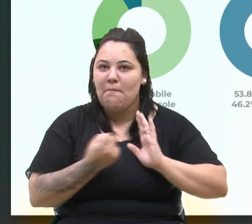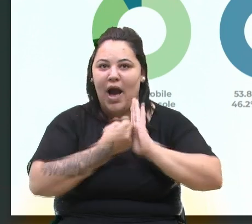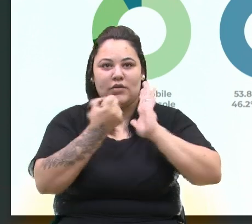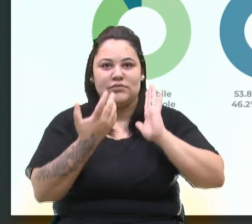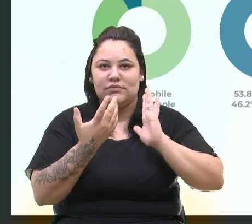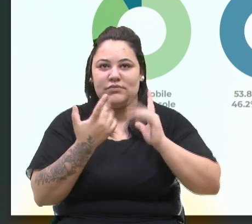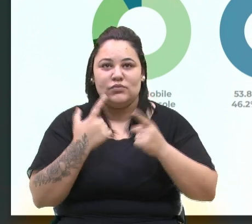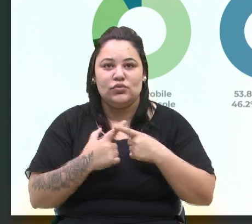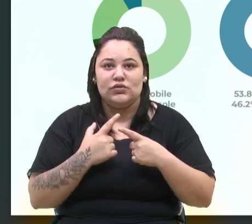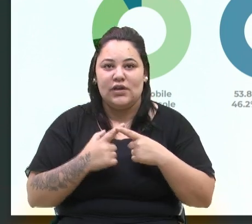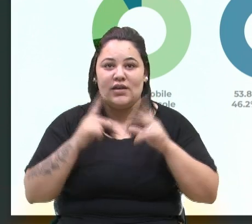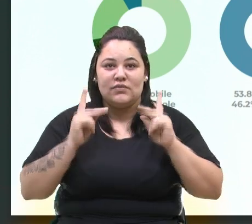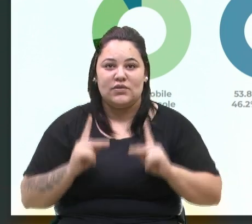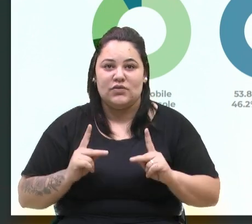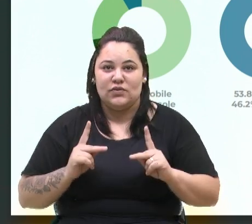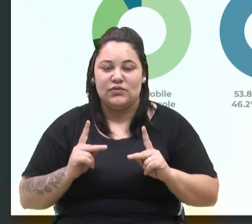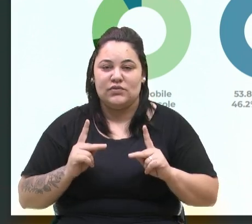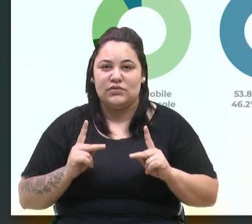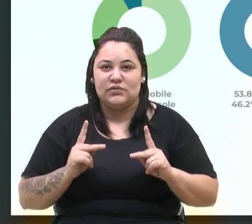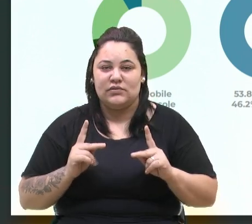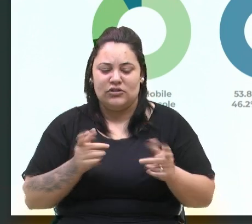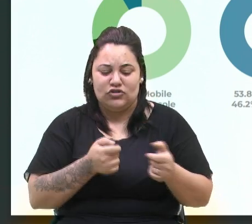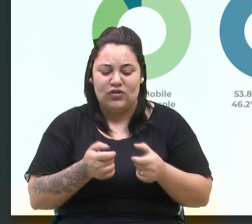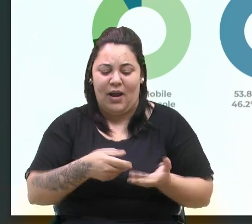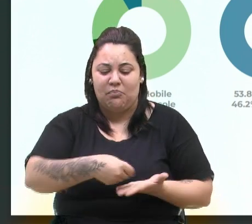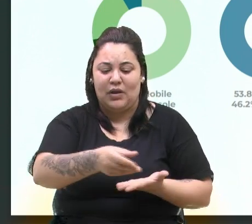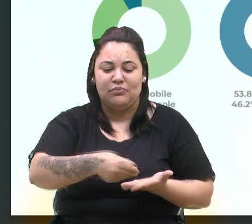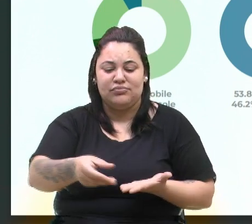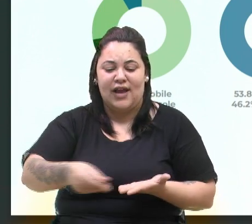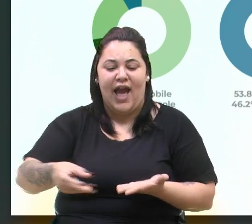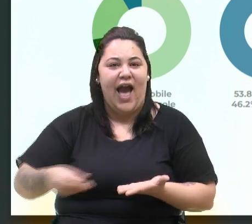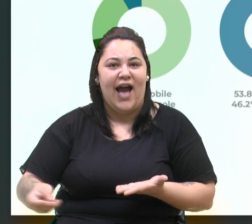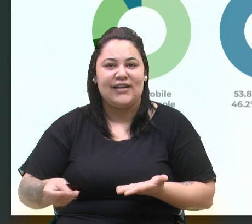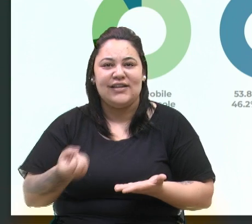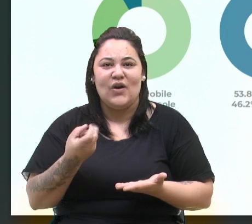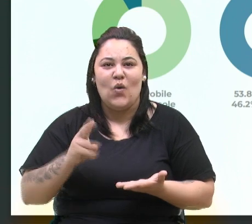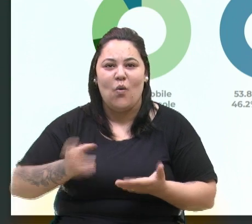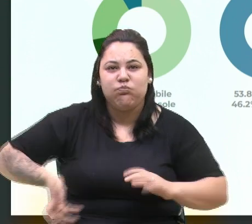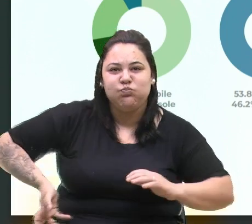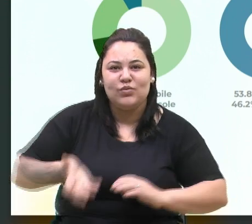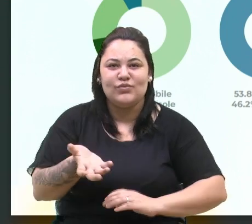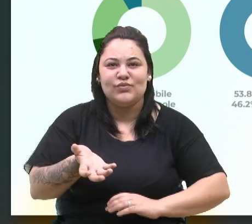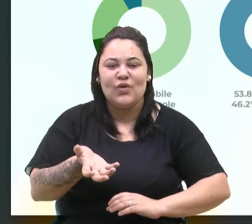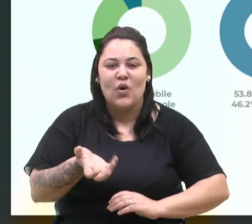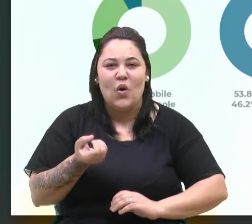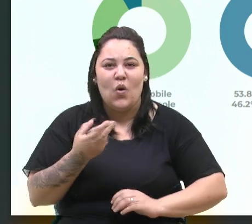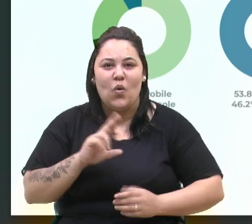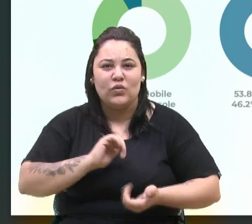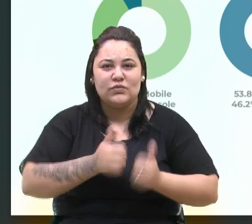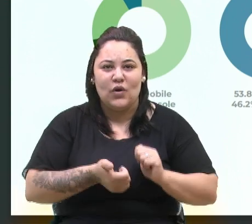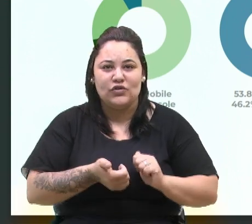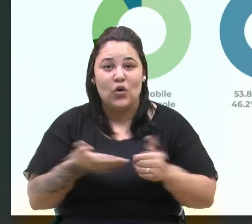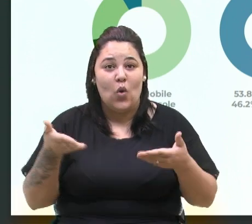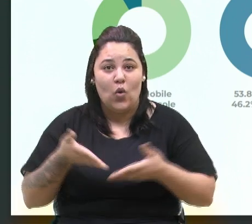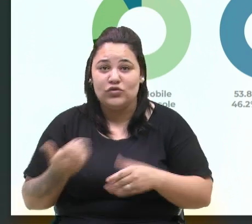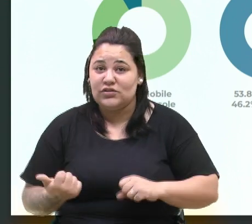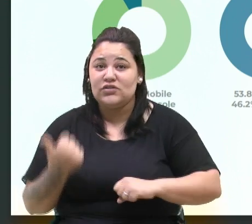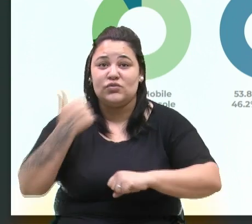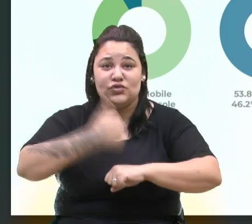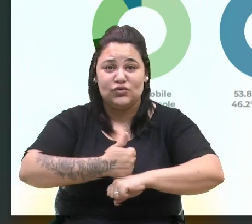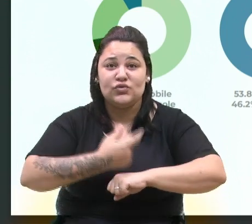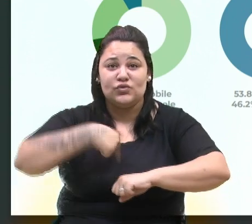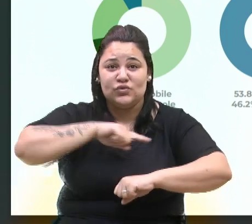As pessoas, aquilo que vai jogar canastra, jogar bocha, o esporte, hoje, no nosso